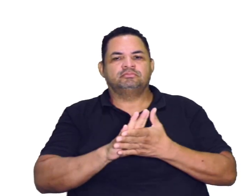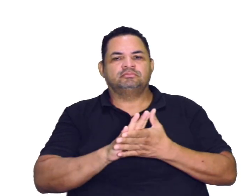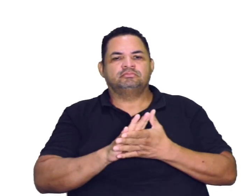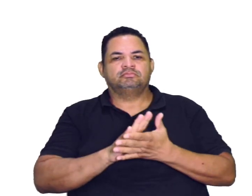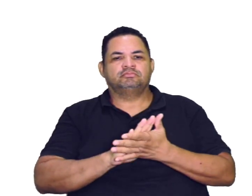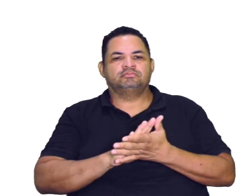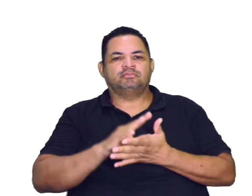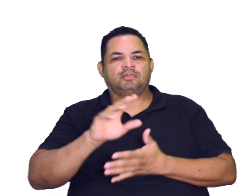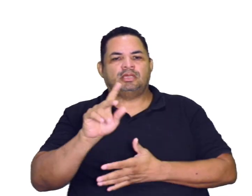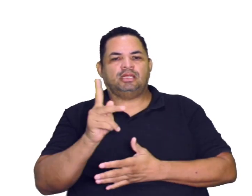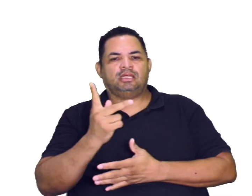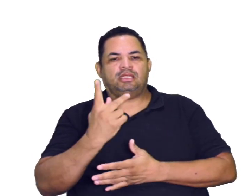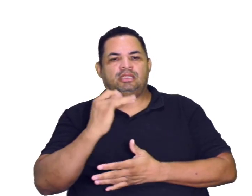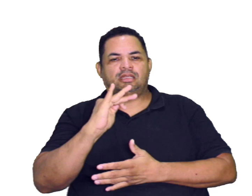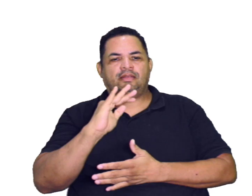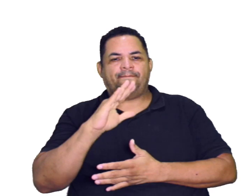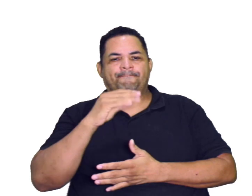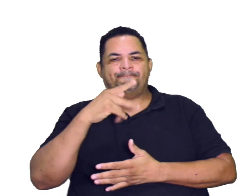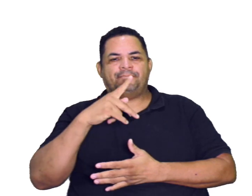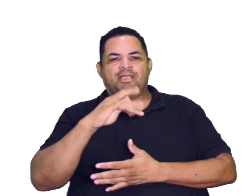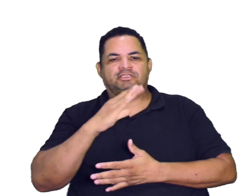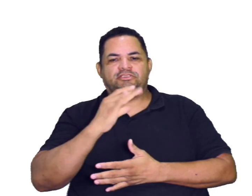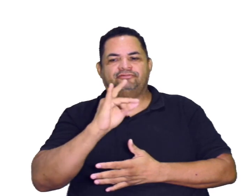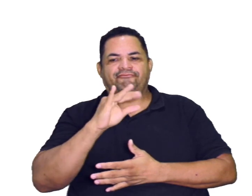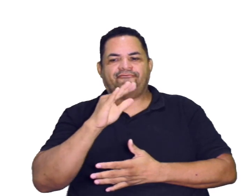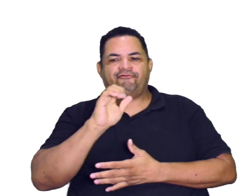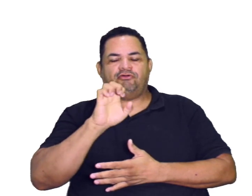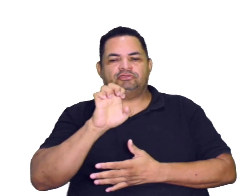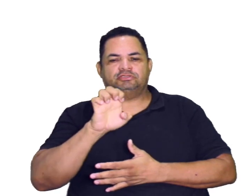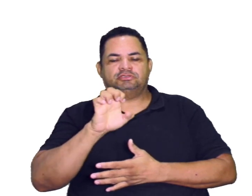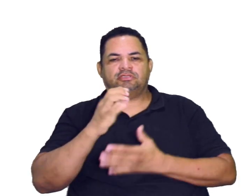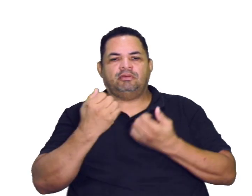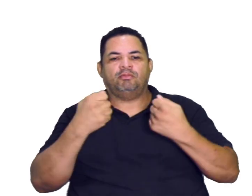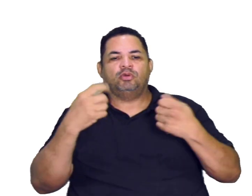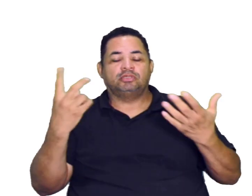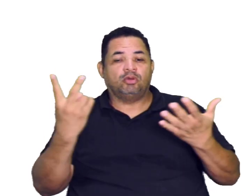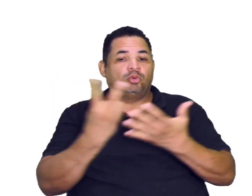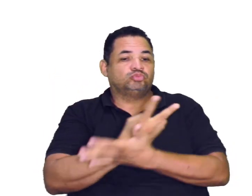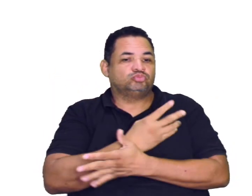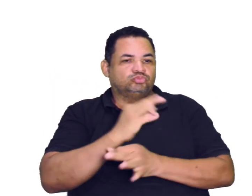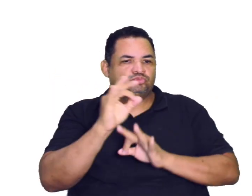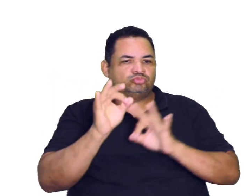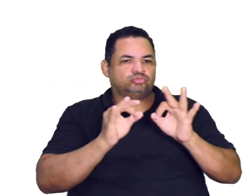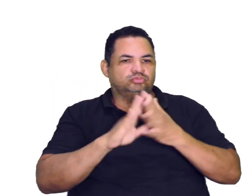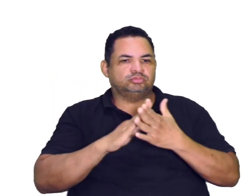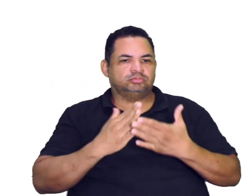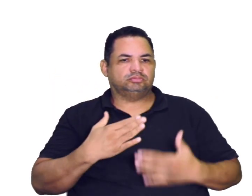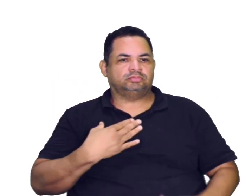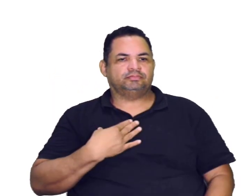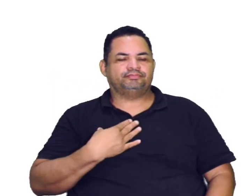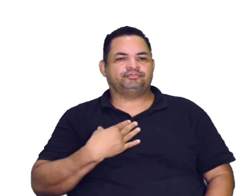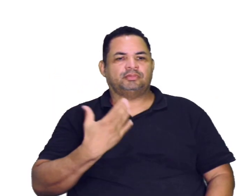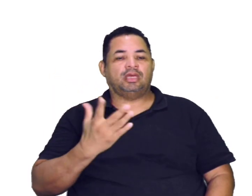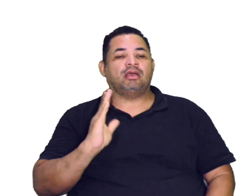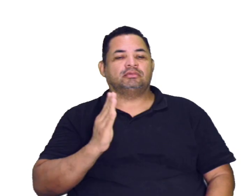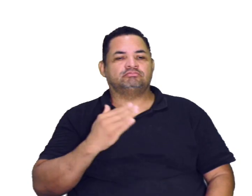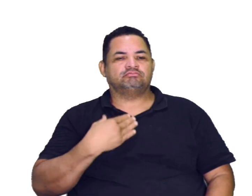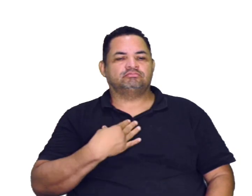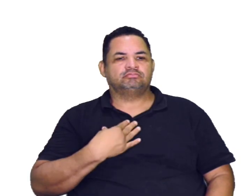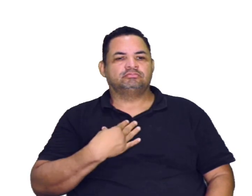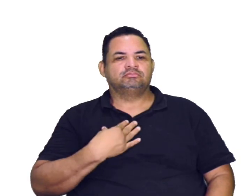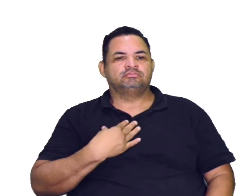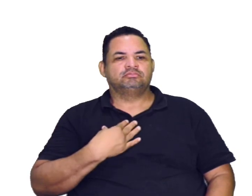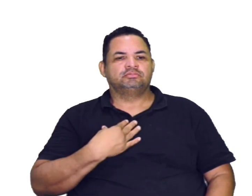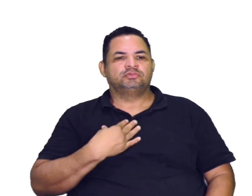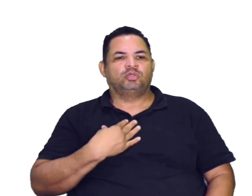uma hipercifose, né? Essa hipercifose, né? Essa projeção que eu acabei de mostrar